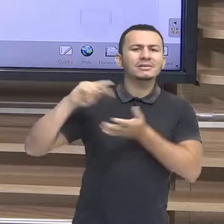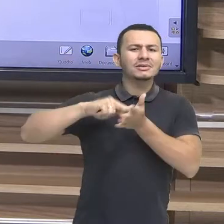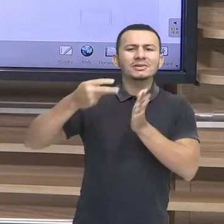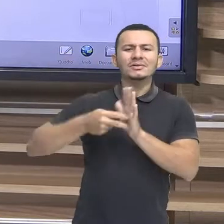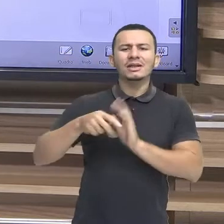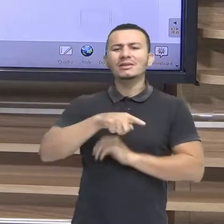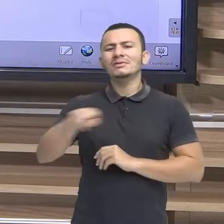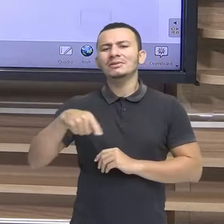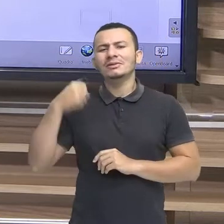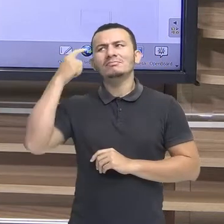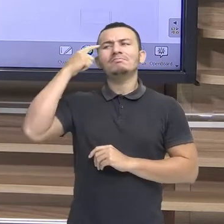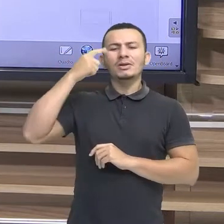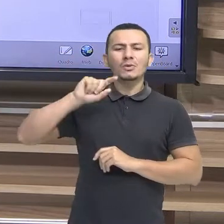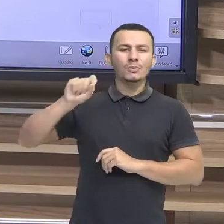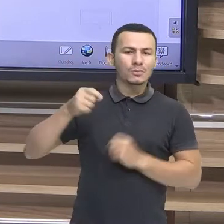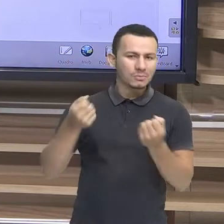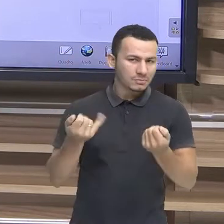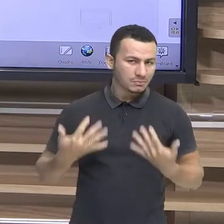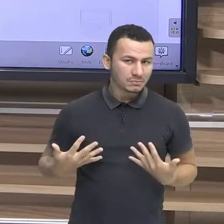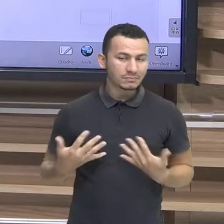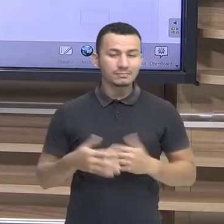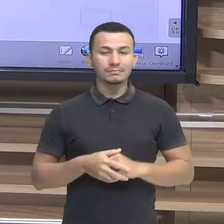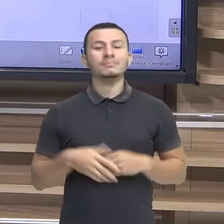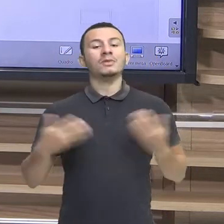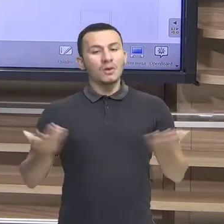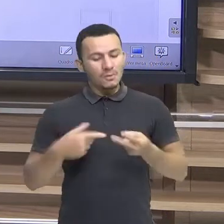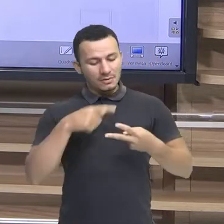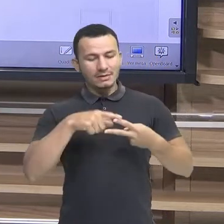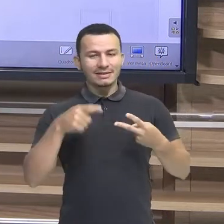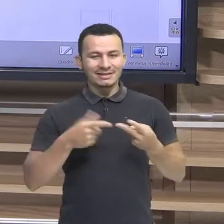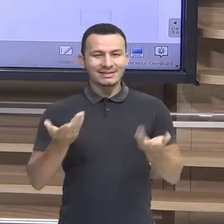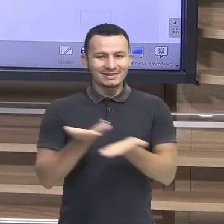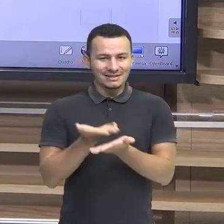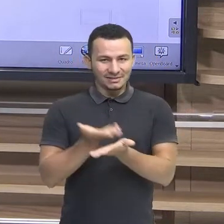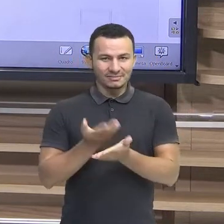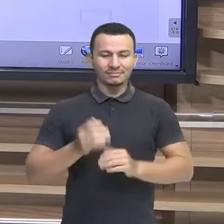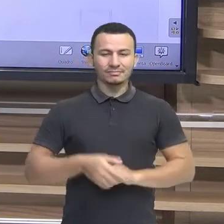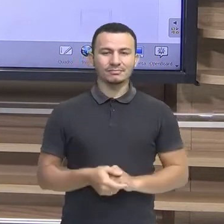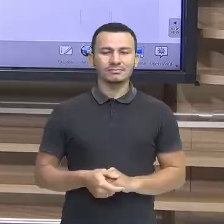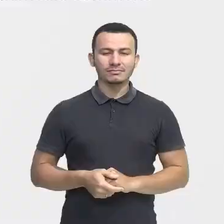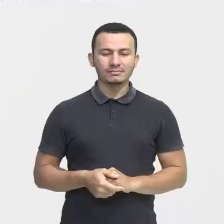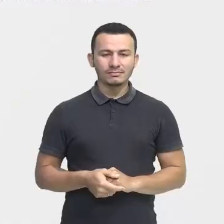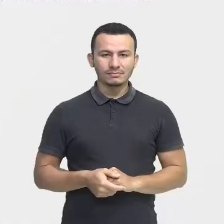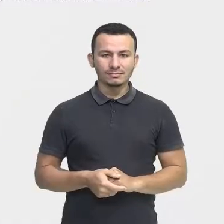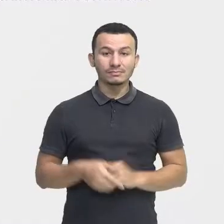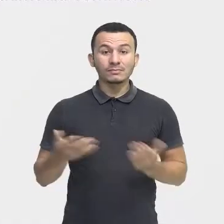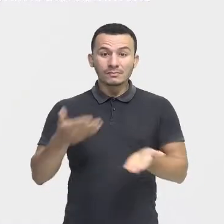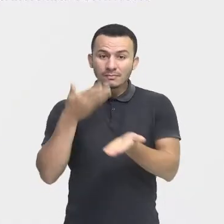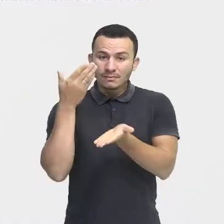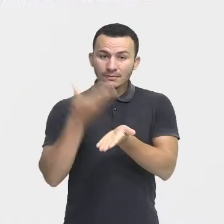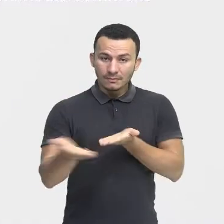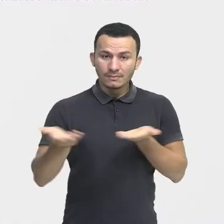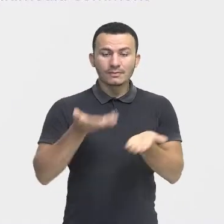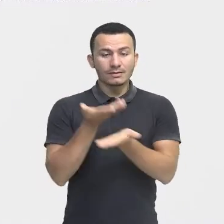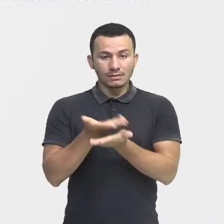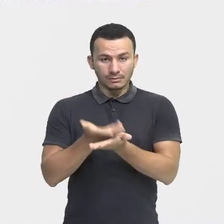passa na cabeça de vocês? Então, a gente vai falar sobre isso, tá bom? Então vamos lá, vamos começando